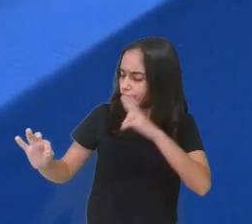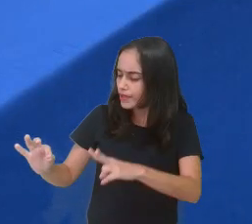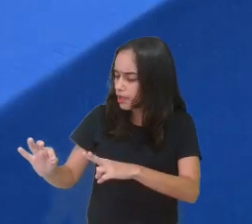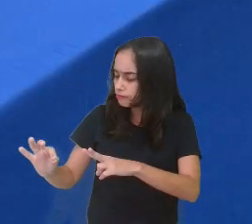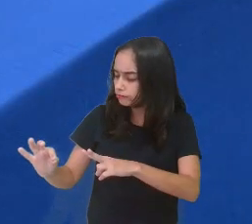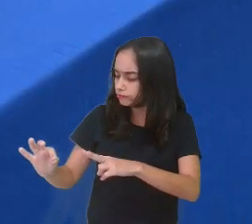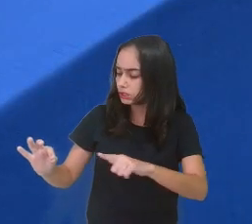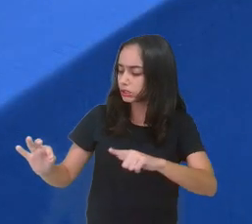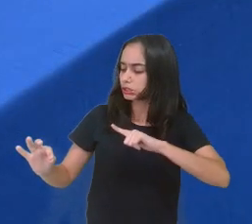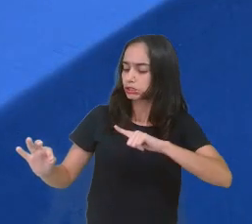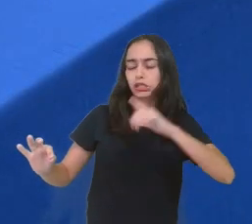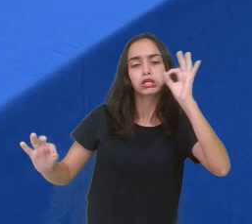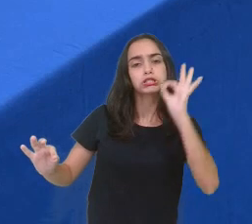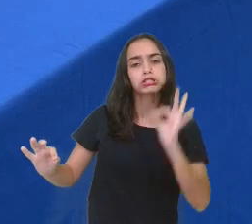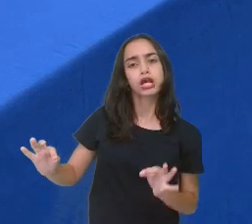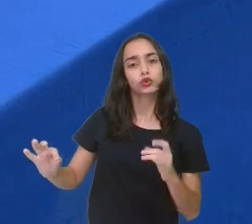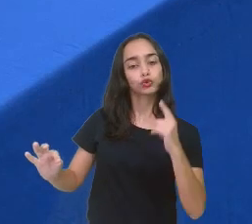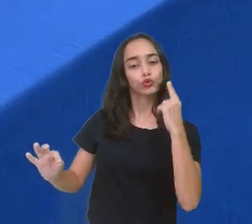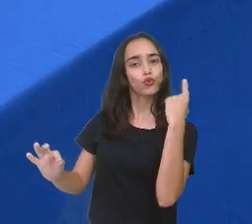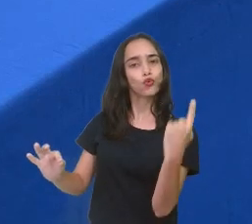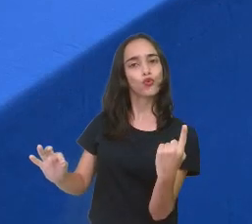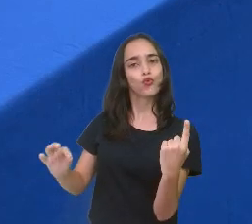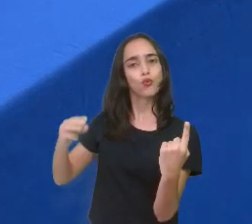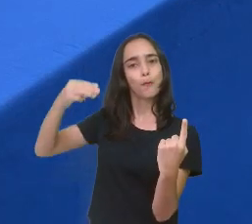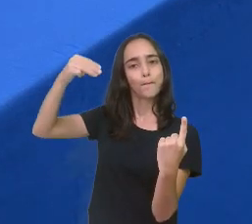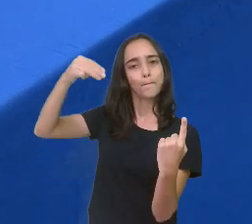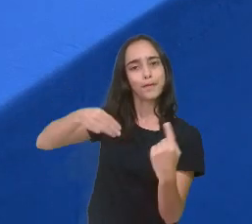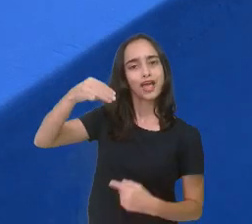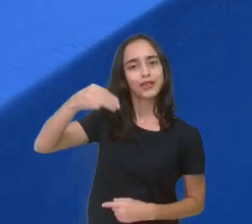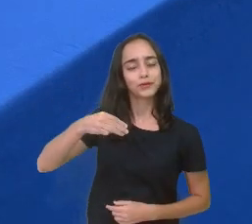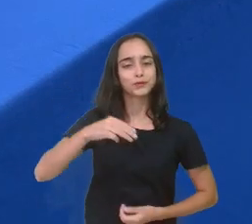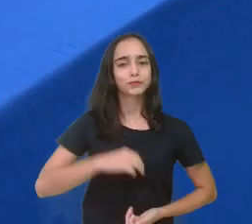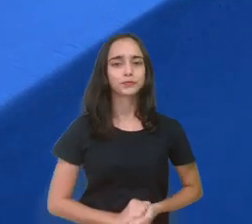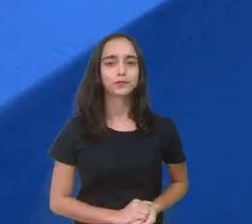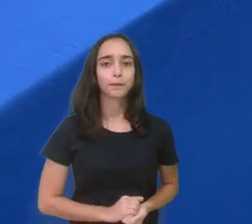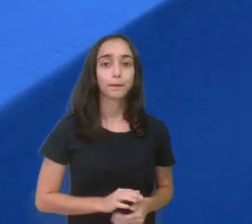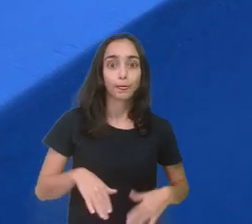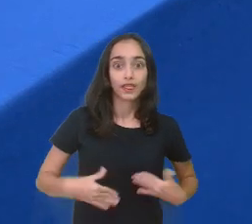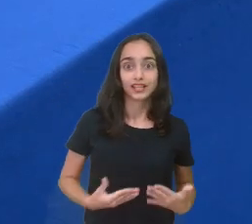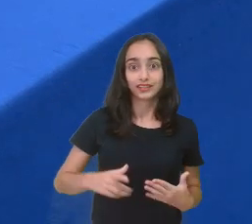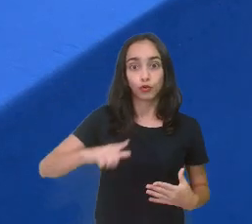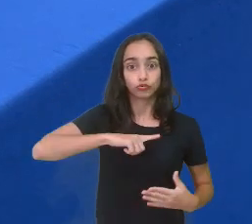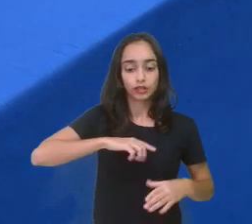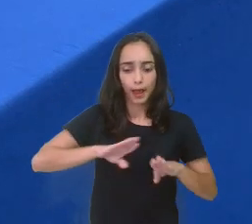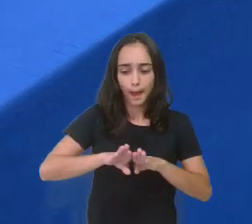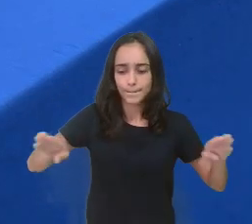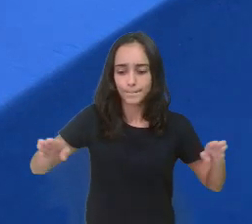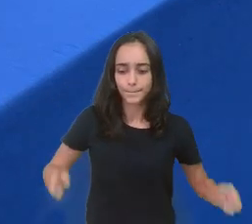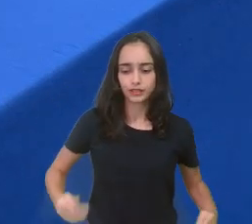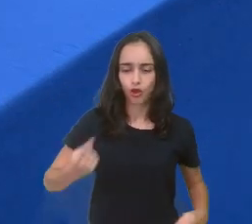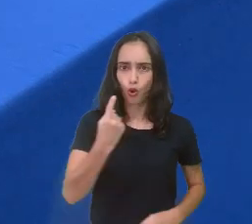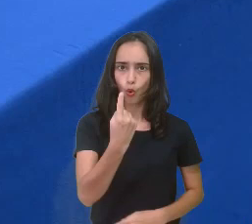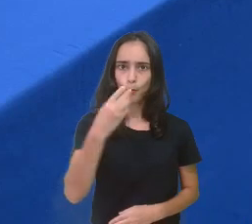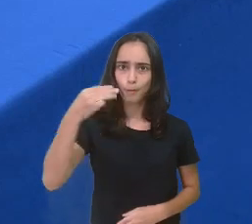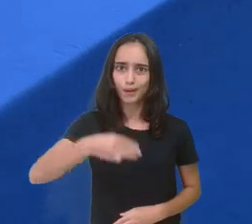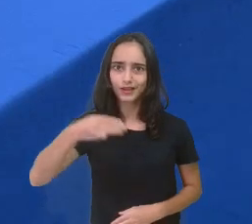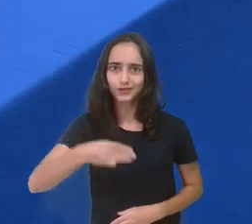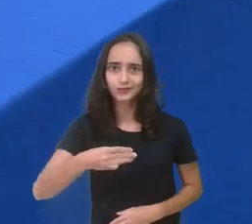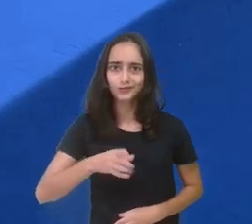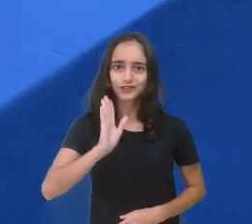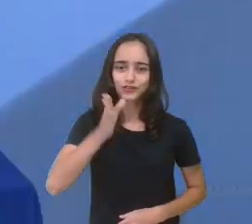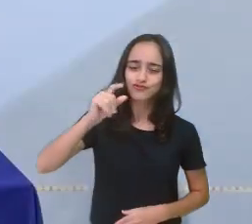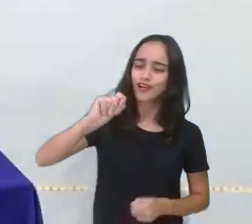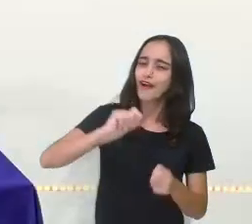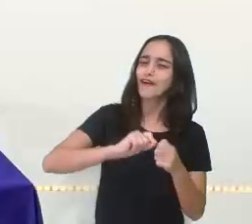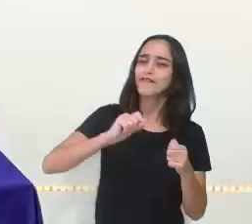exatamente, 1 metro. O comprimento dessa mesa mede exatamente 1 metro. Ao fazer isso,